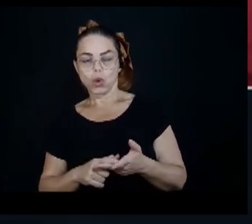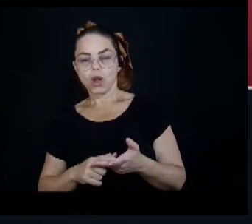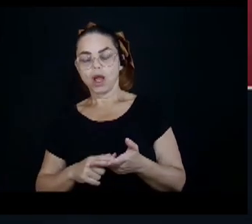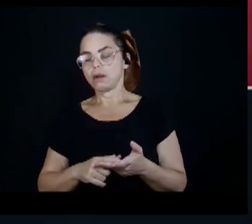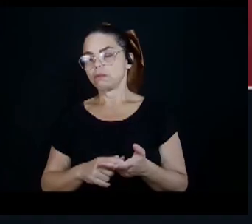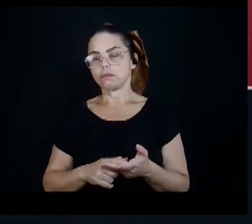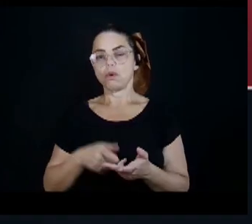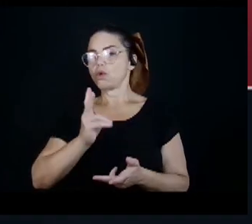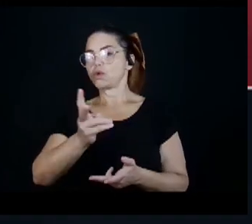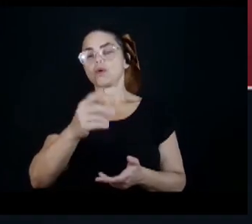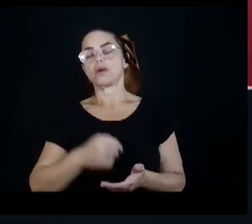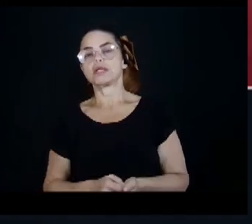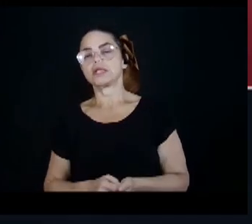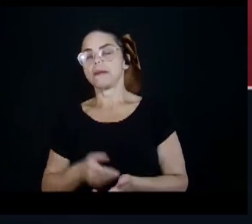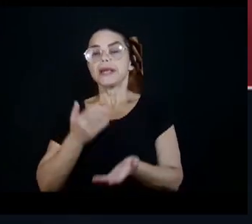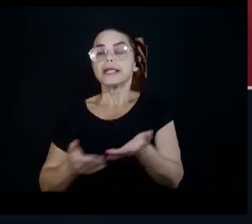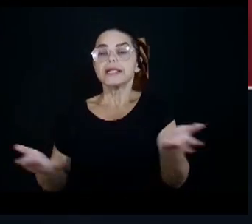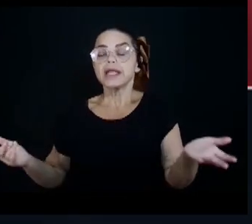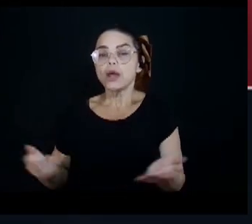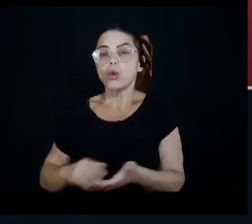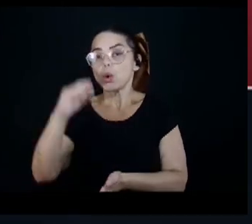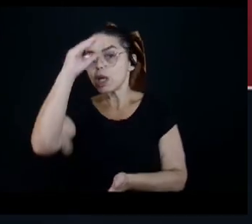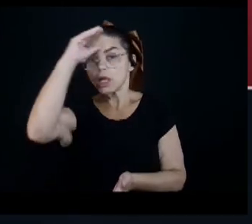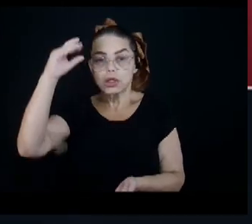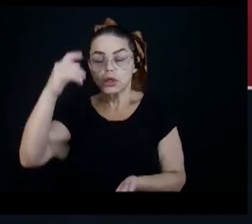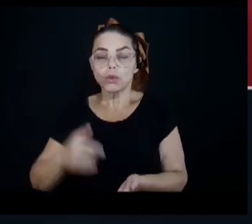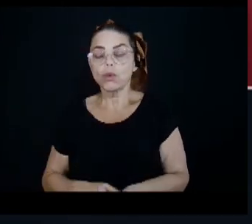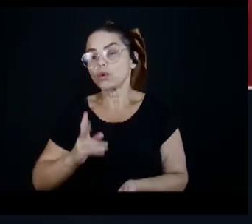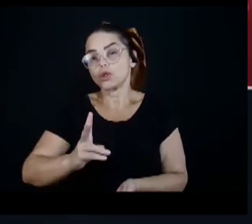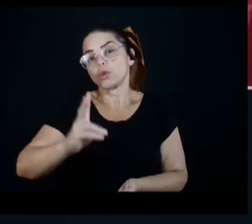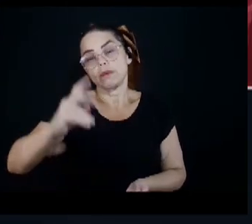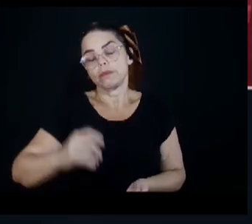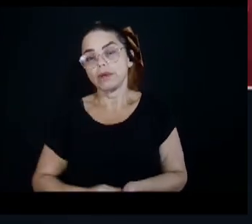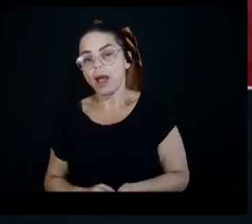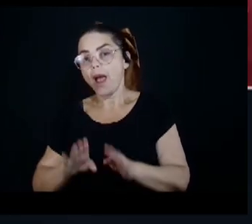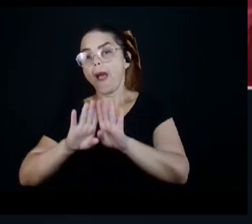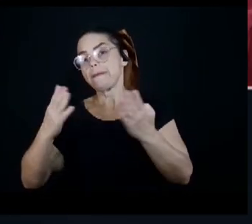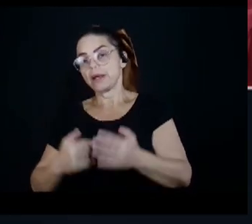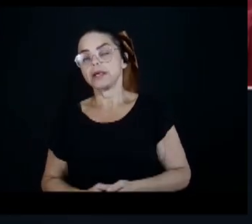Como faz? Qual que é a dica do Sebrae para isso?